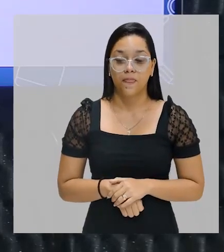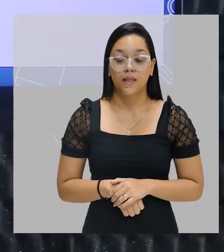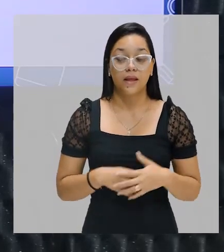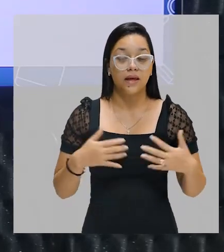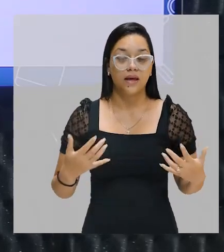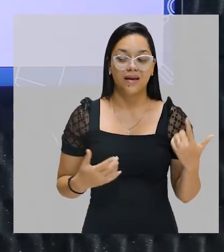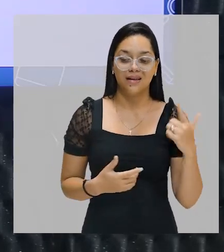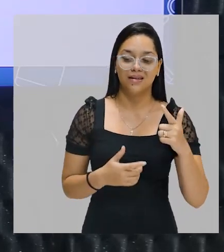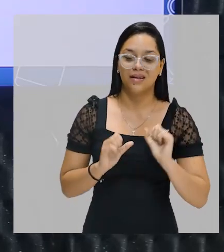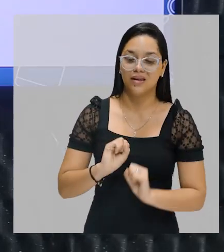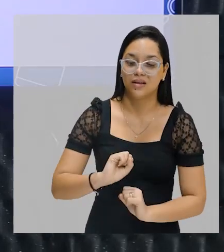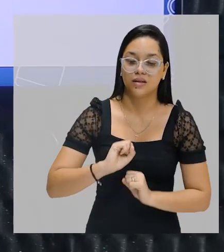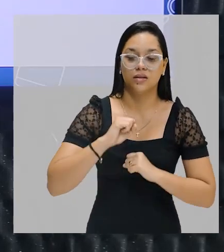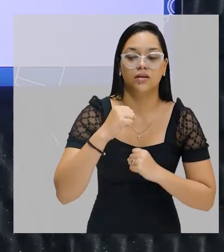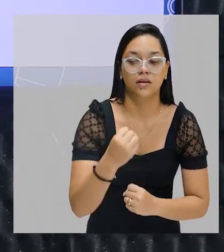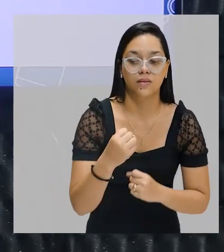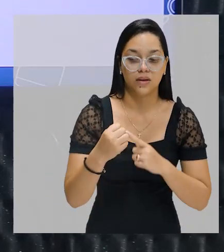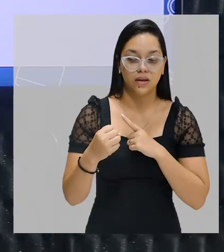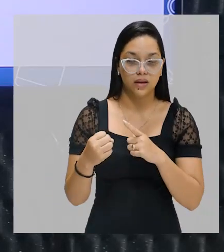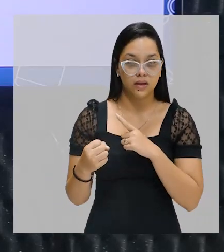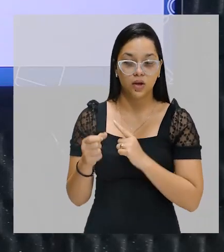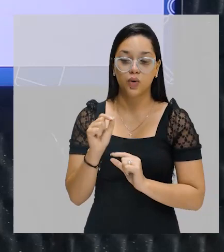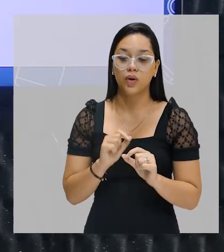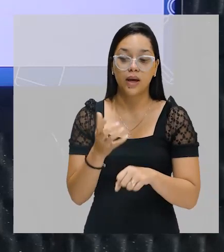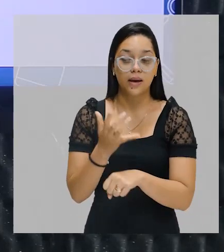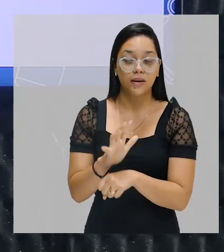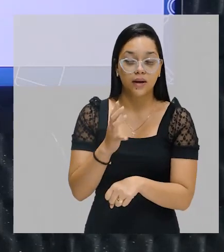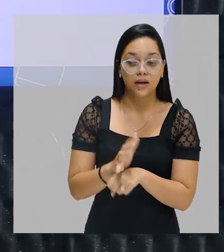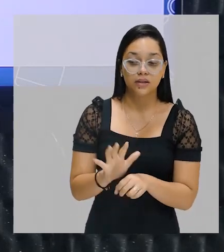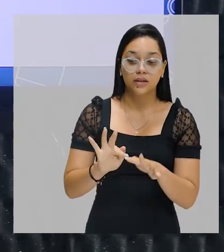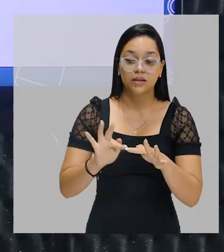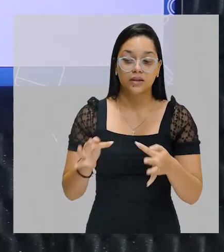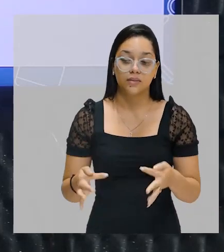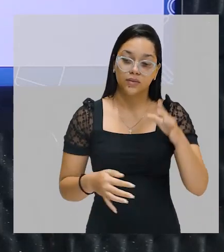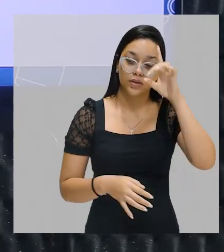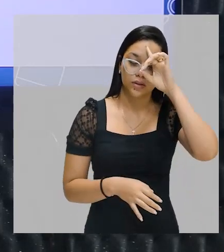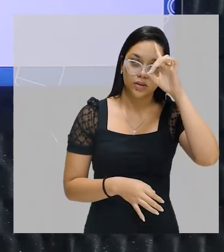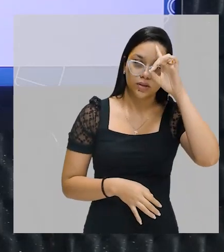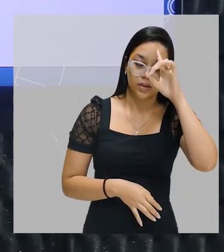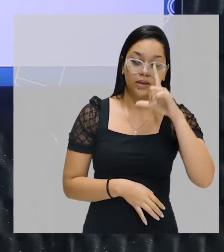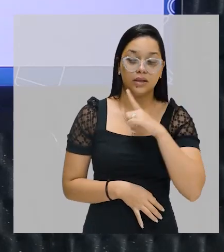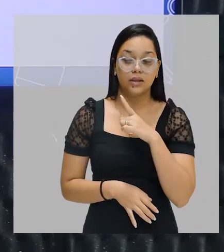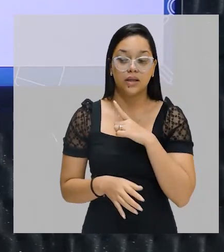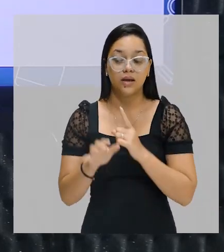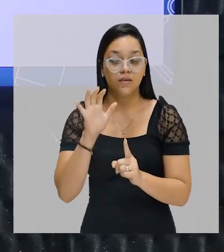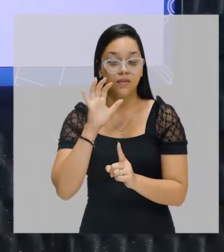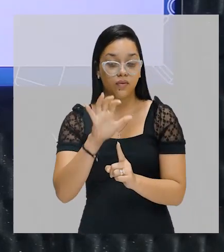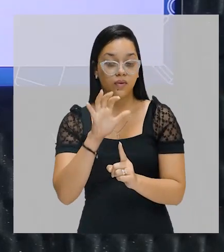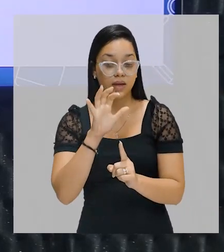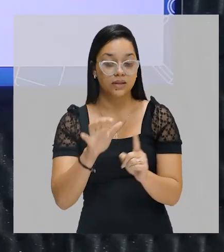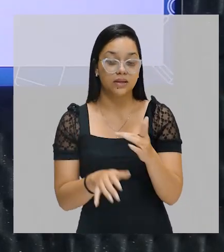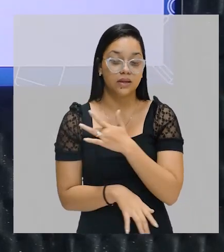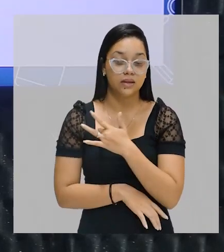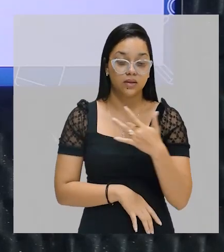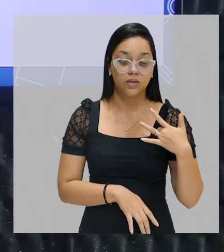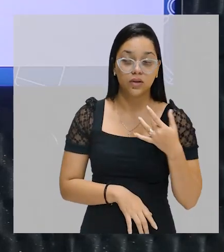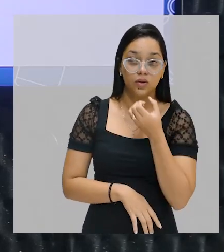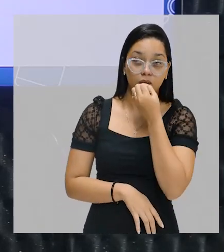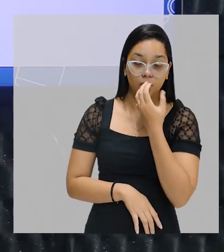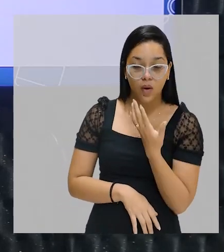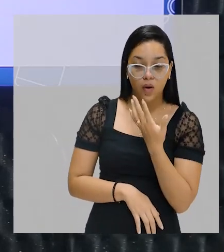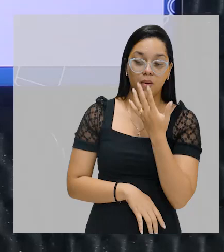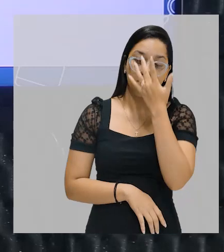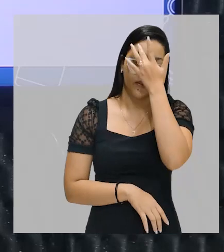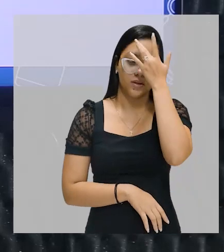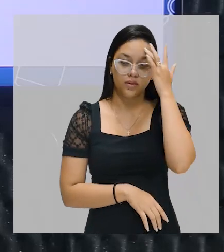e não ter disposição para realizar atividades simples do dia a dia, o que tem influência direta na saúde e